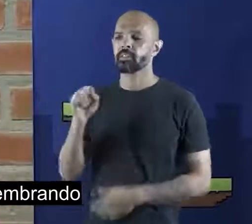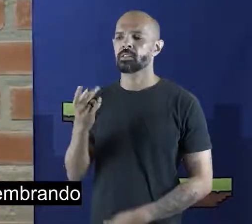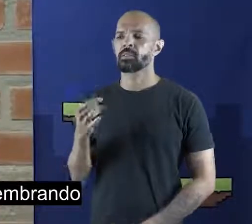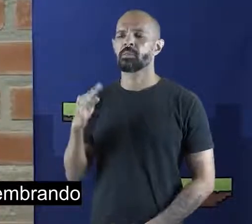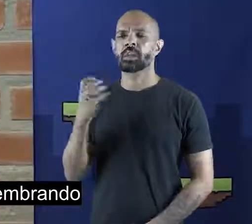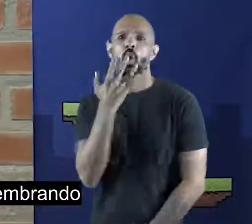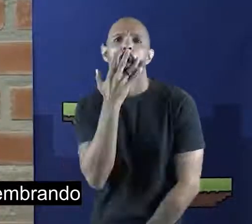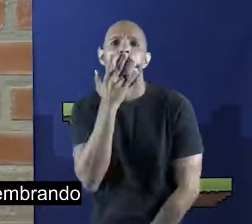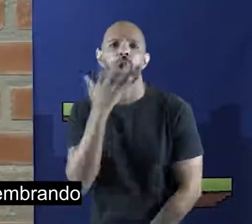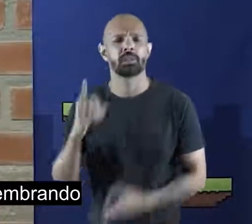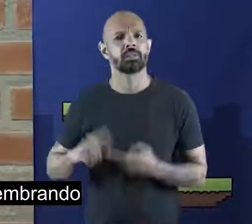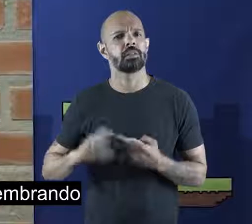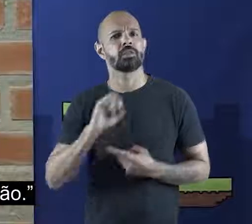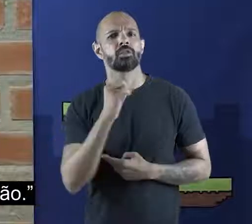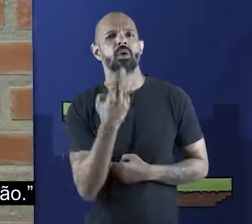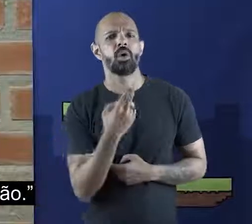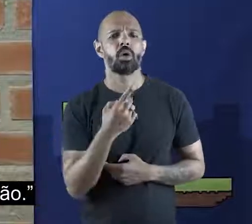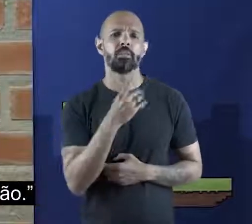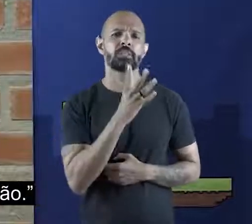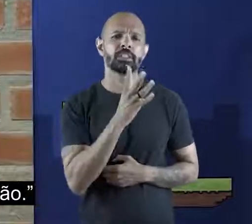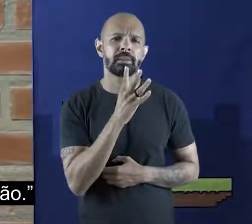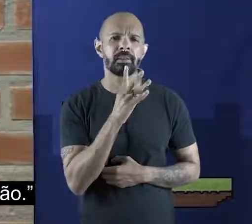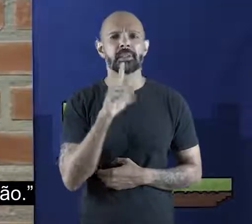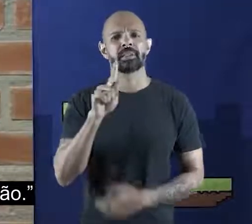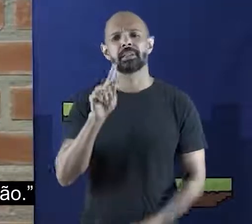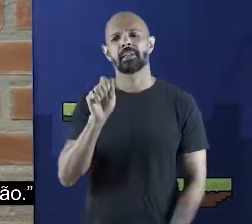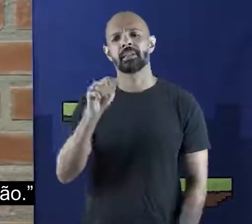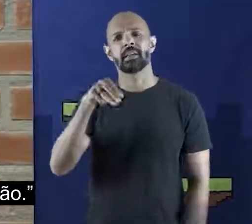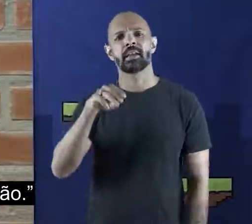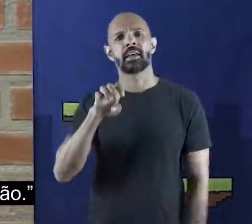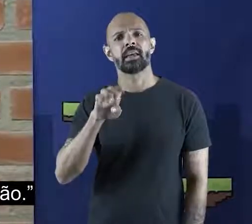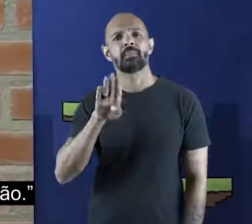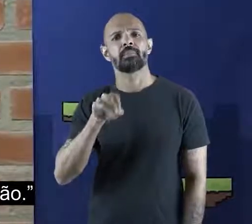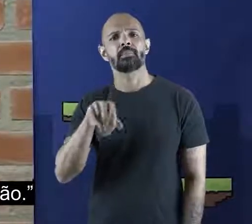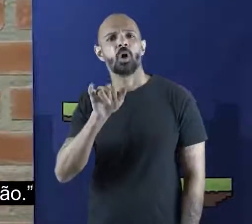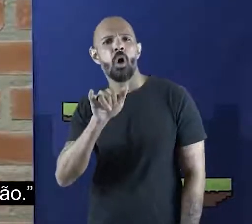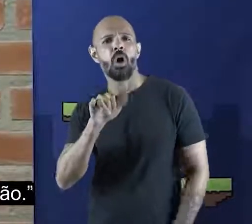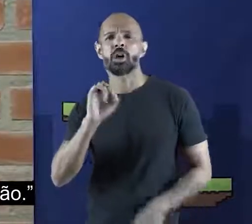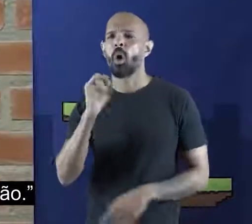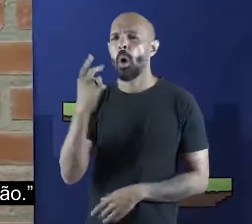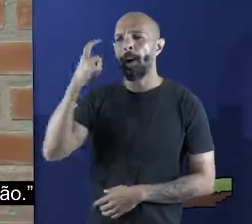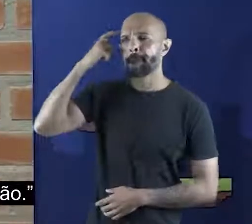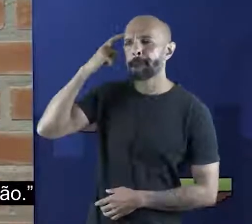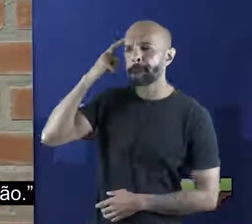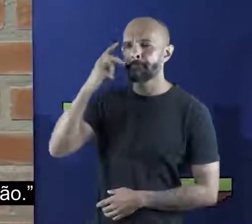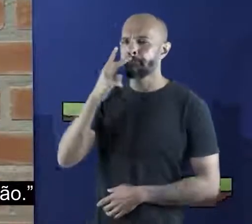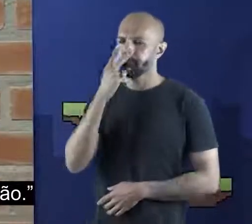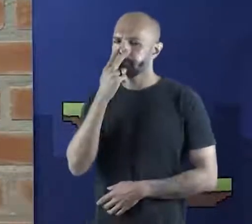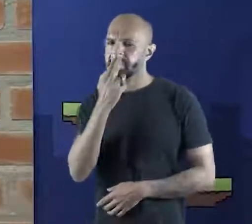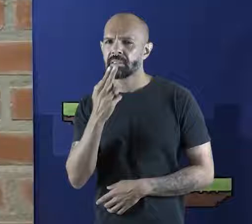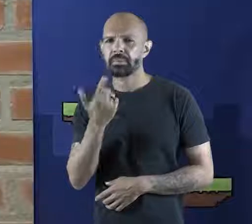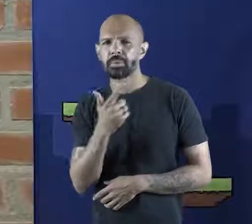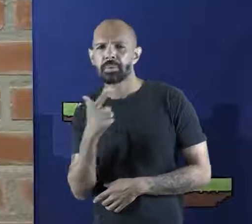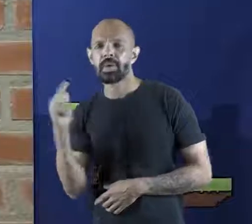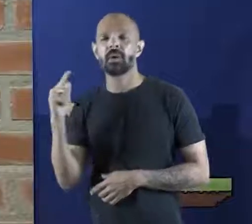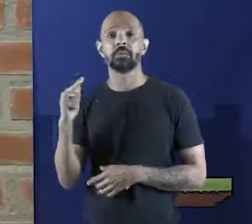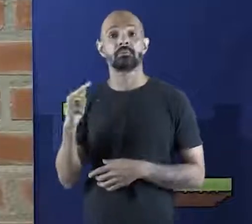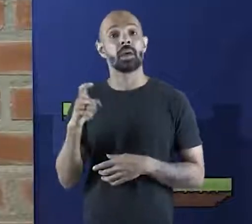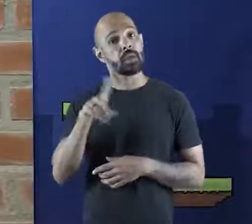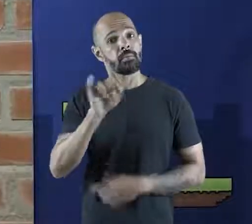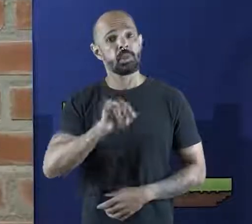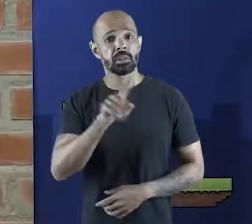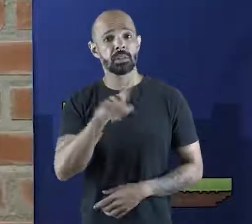muito mais colorido, ou então vou fazer um sprite lembrando muito Game Boy, ou então fazer umas coisas assim mais pensando Atarizão. Ou seja,